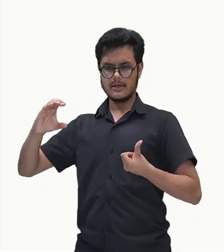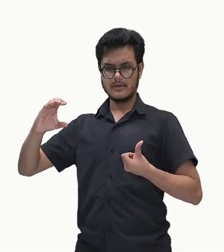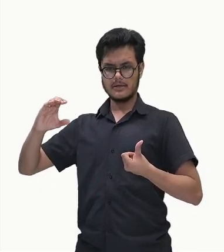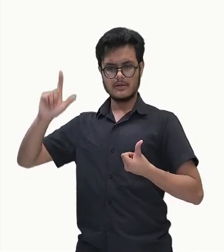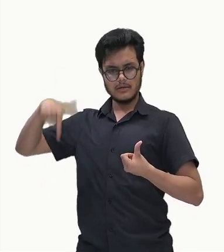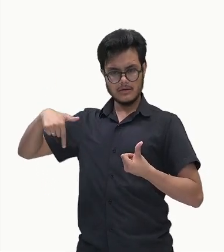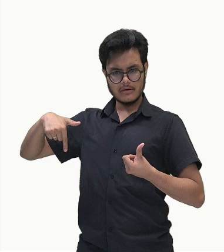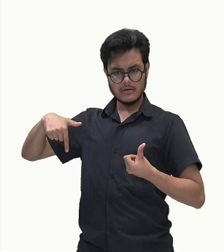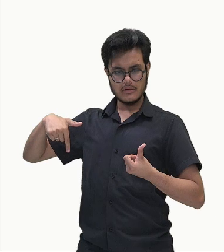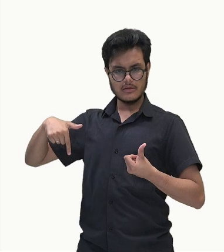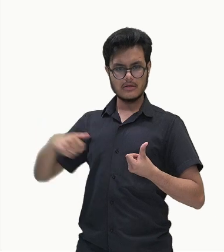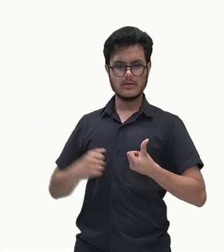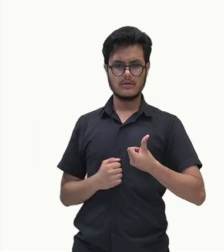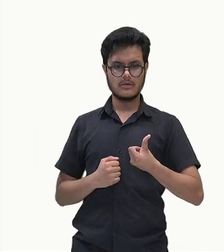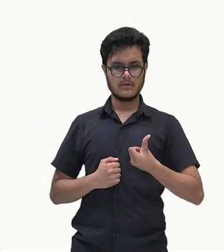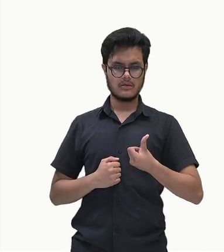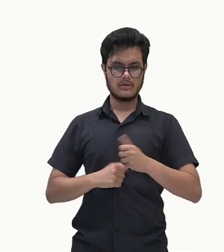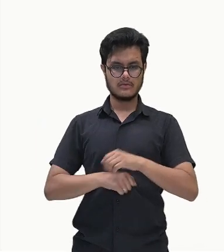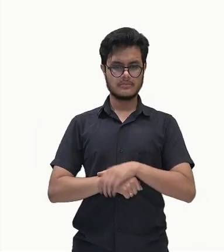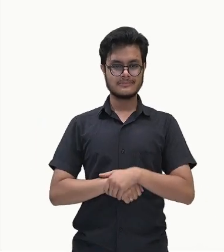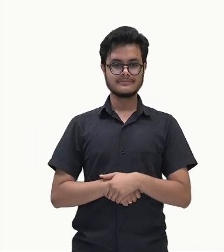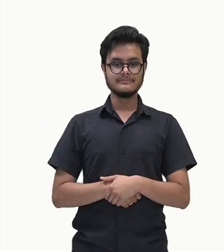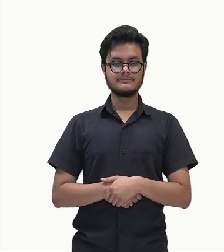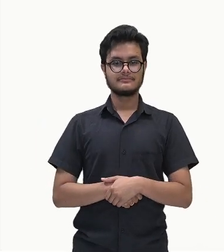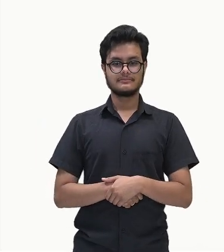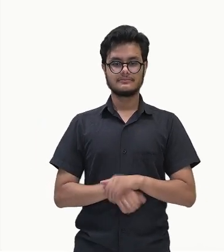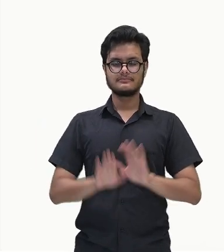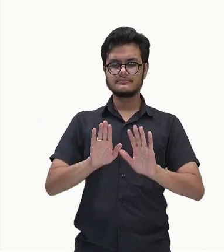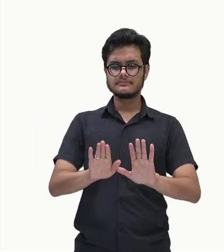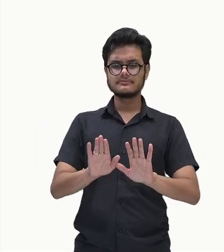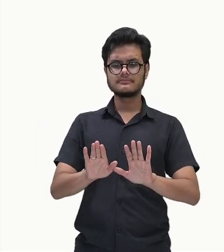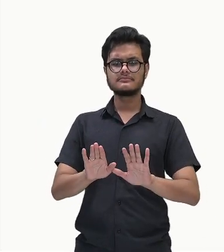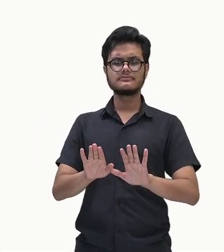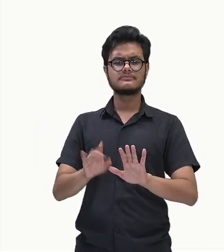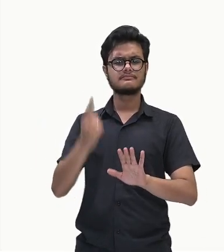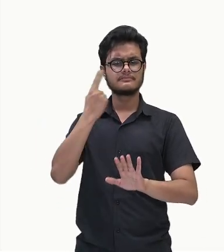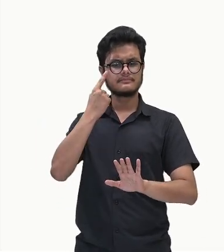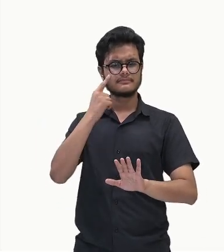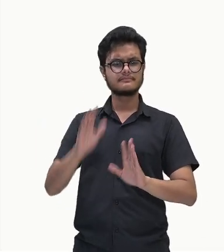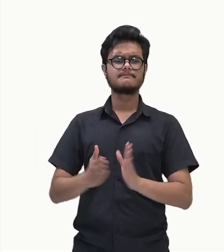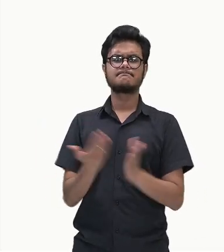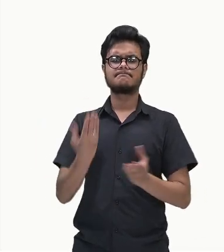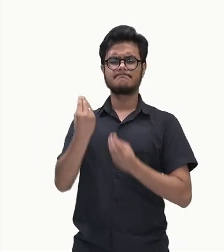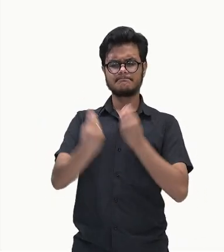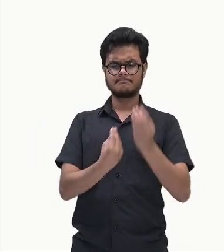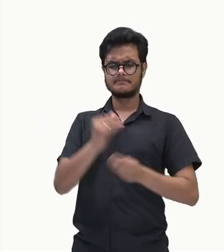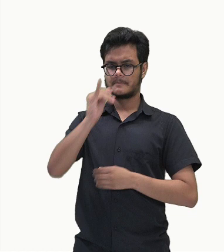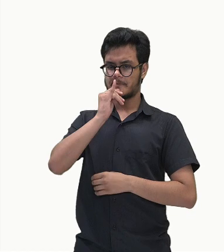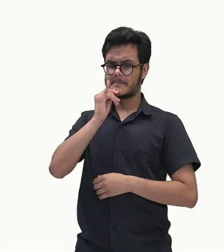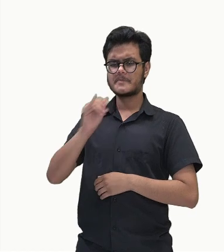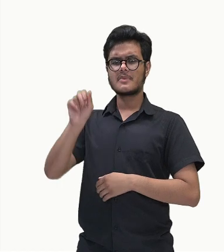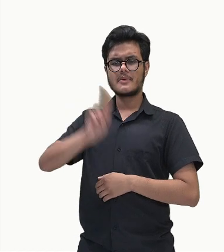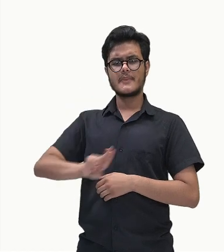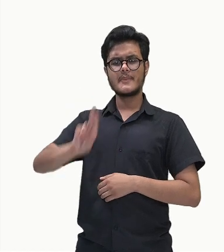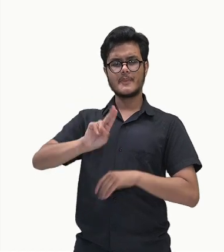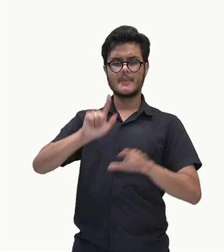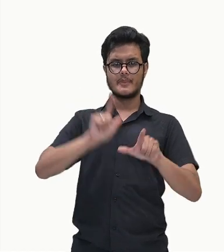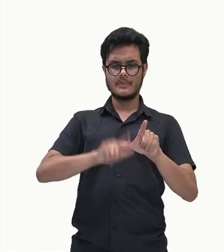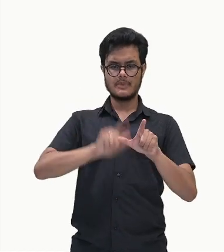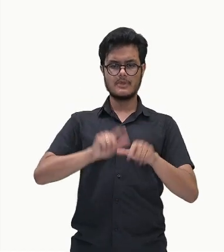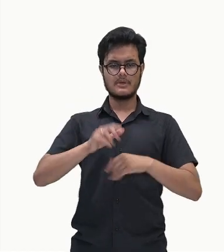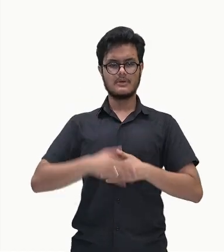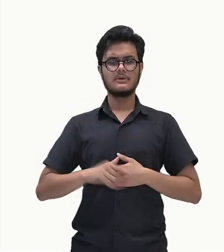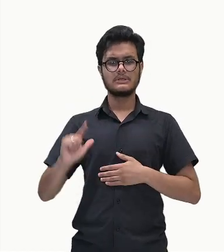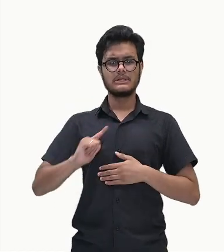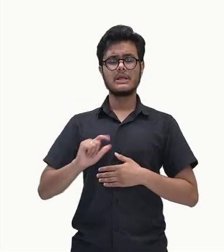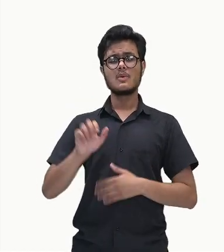c e depois a letra T é C de novo vamos ver primeiro aqui alguns exemplos de anagramas que a gente pode digitar a